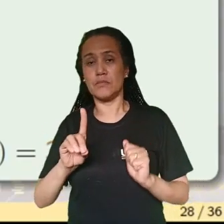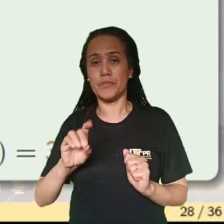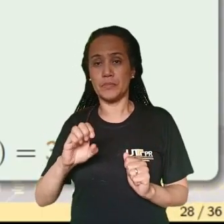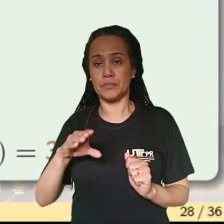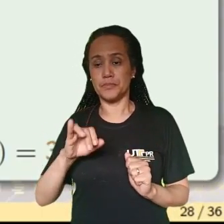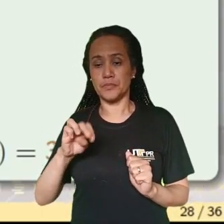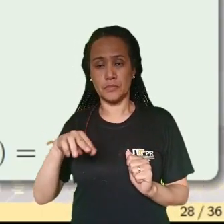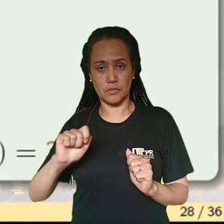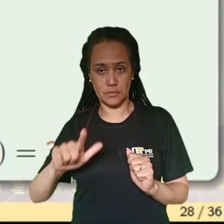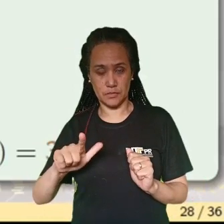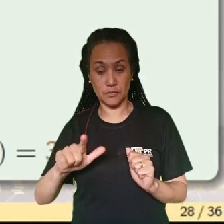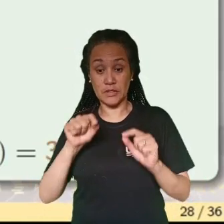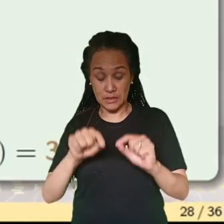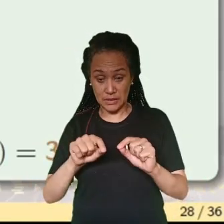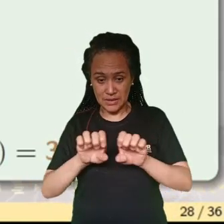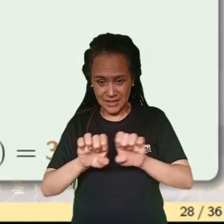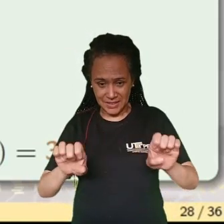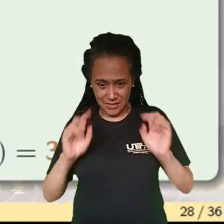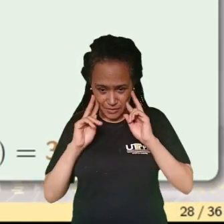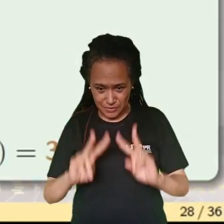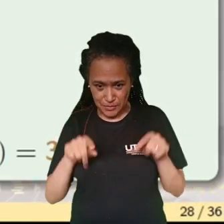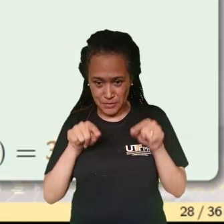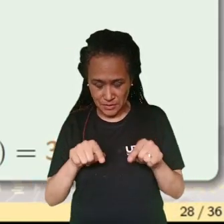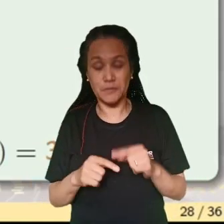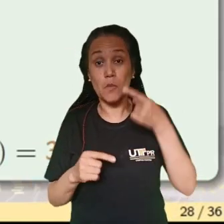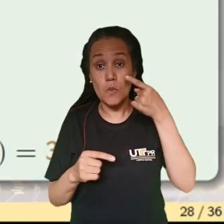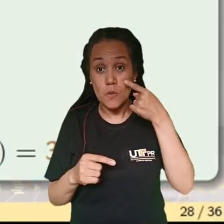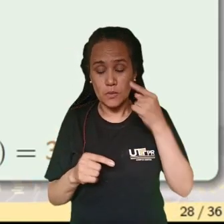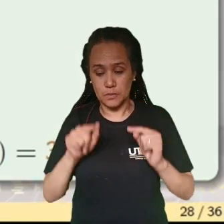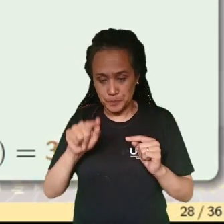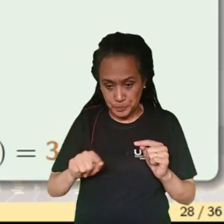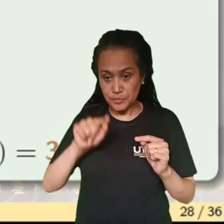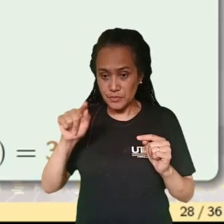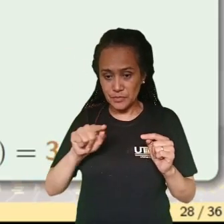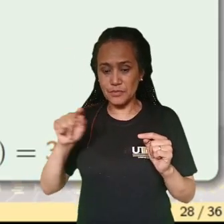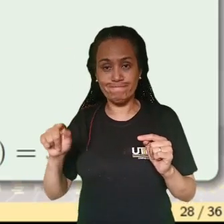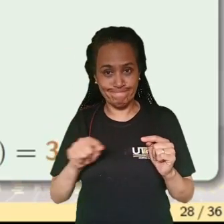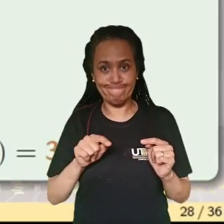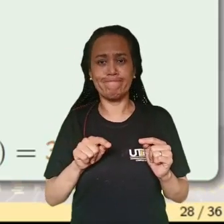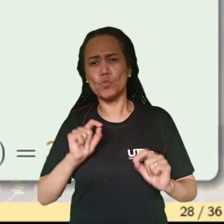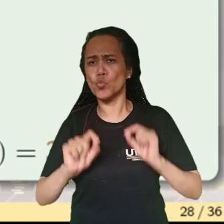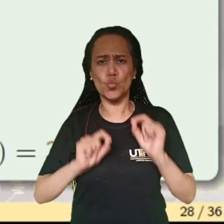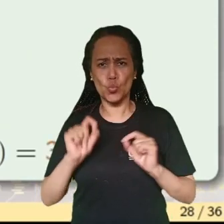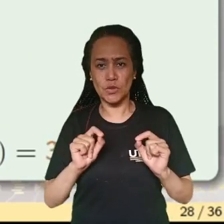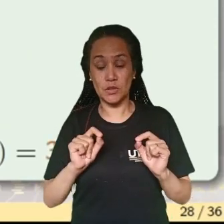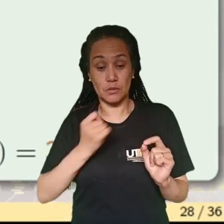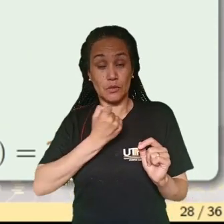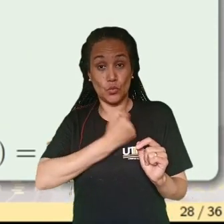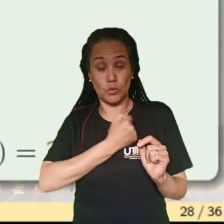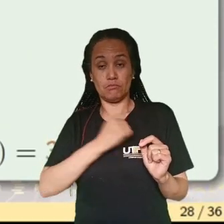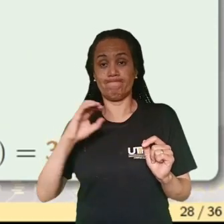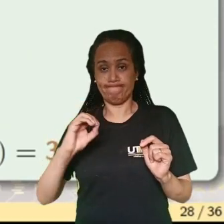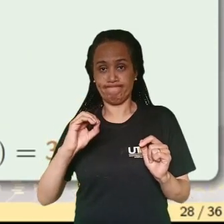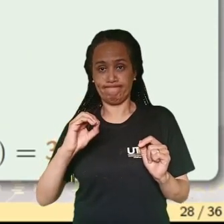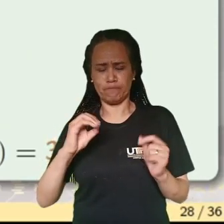beta. Então, observando nessa equação que nós temos aqui, nós verificamos que o beta, ele é o quê?